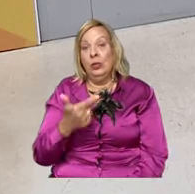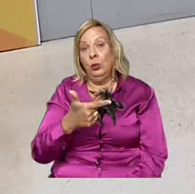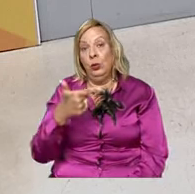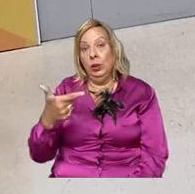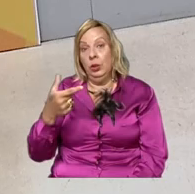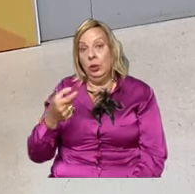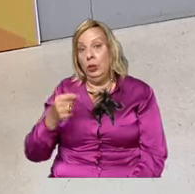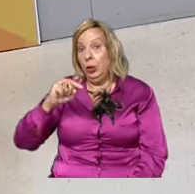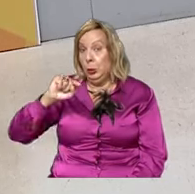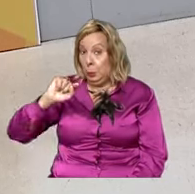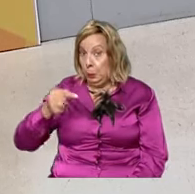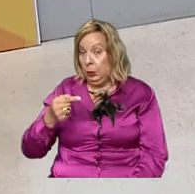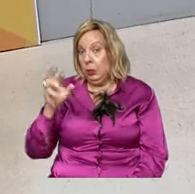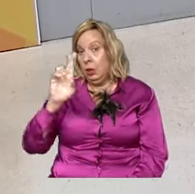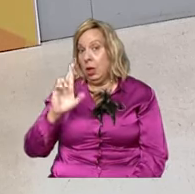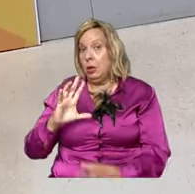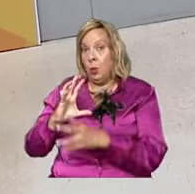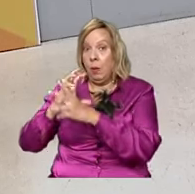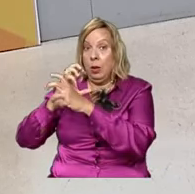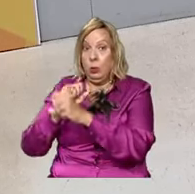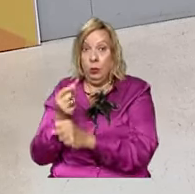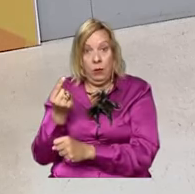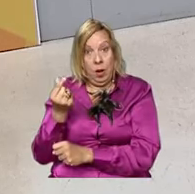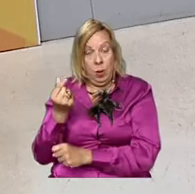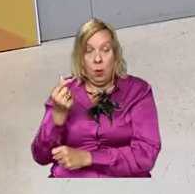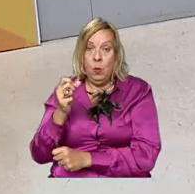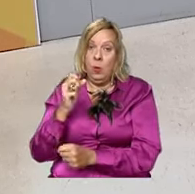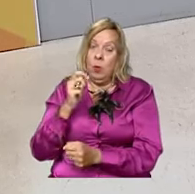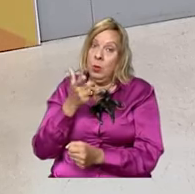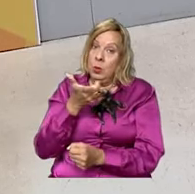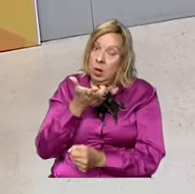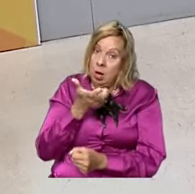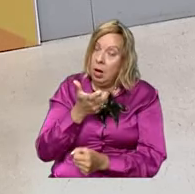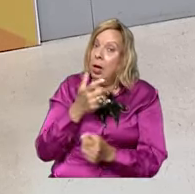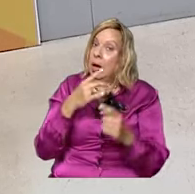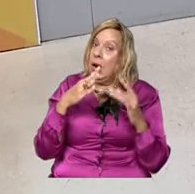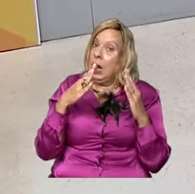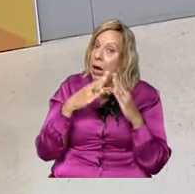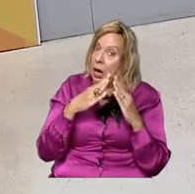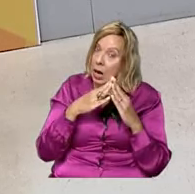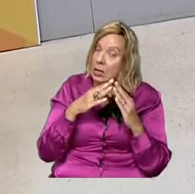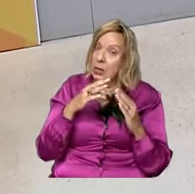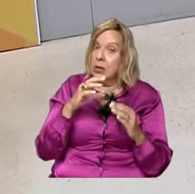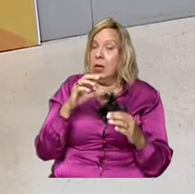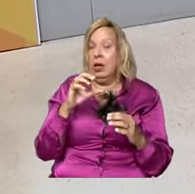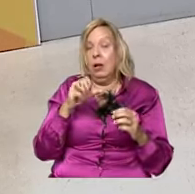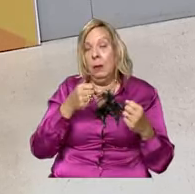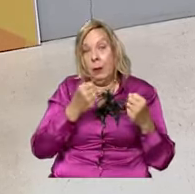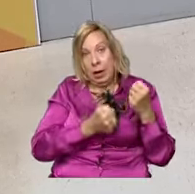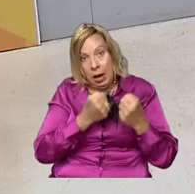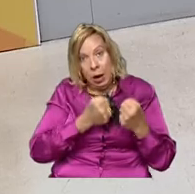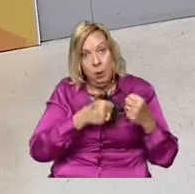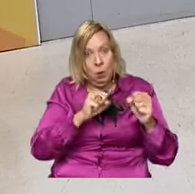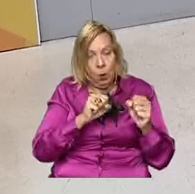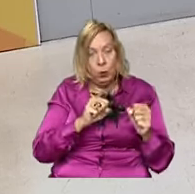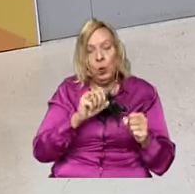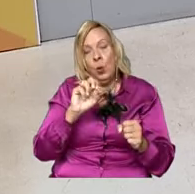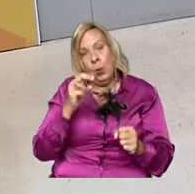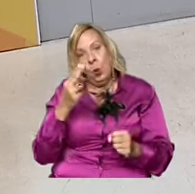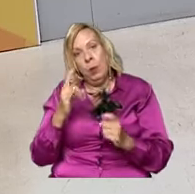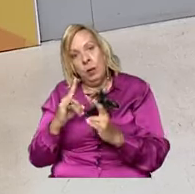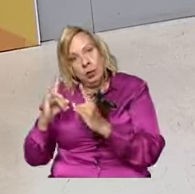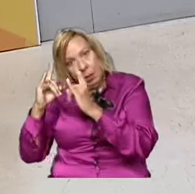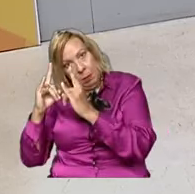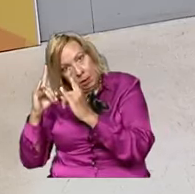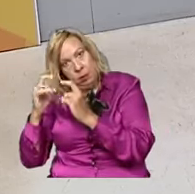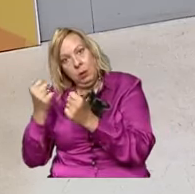R$220 mil. Simbora então? Chama a primeira bolinha, Valesca. Vai começar o quarto prêmio. Marque comigo dois. Bolinha de